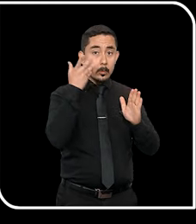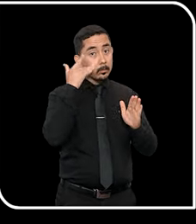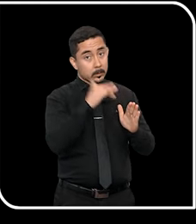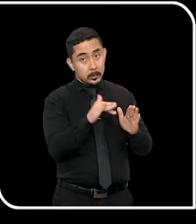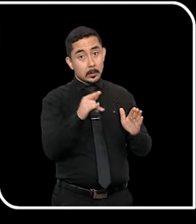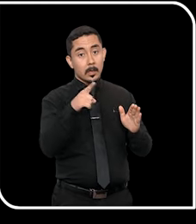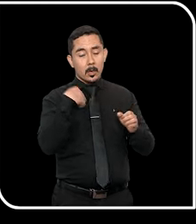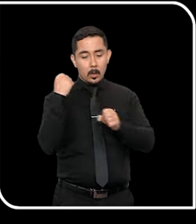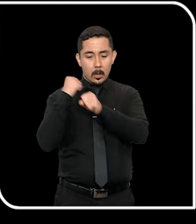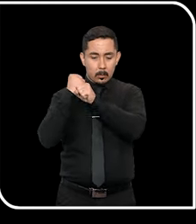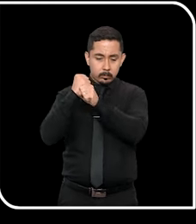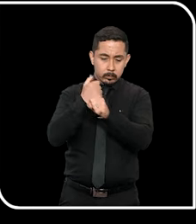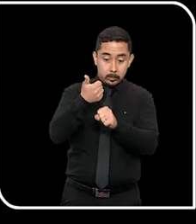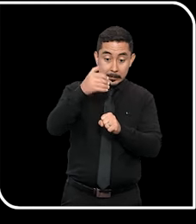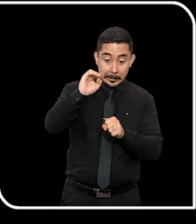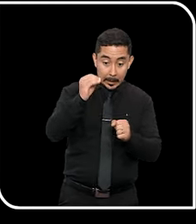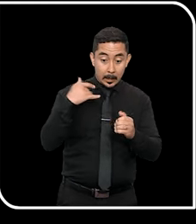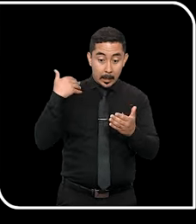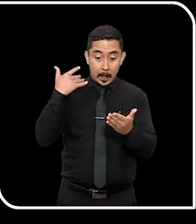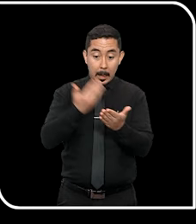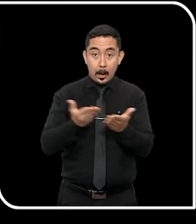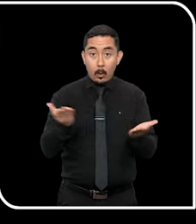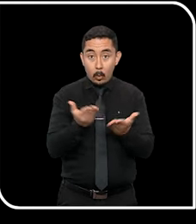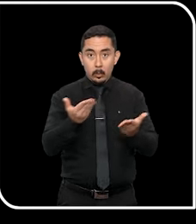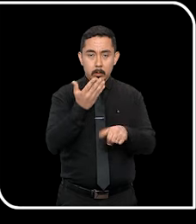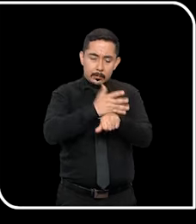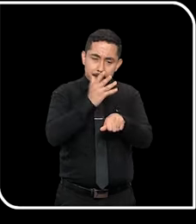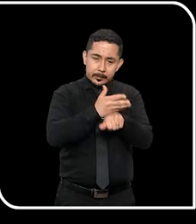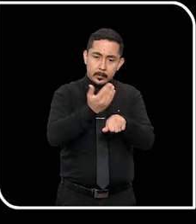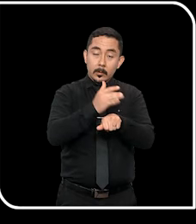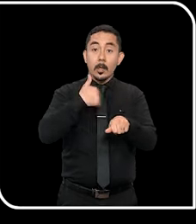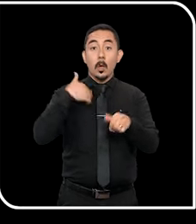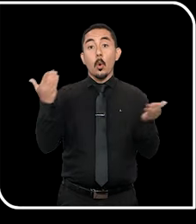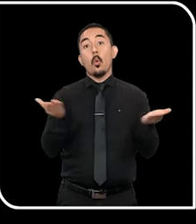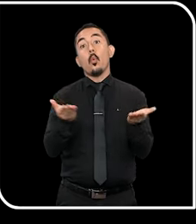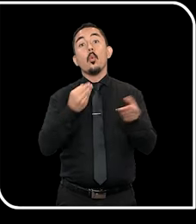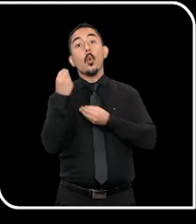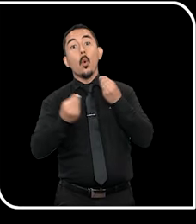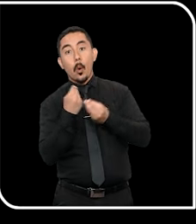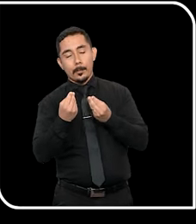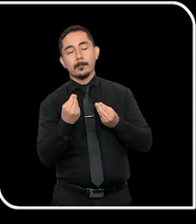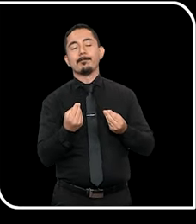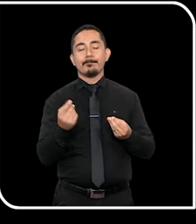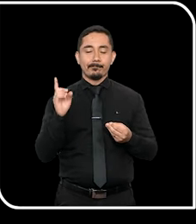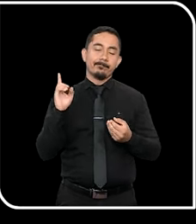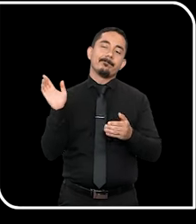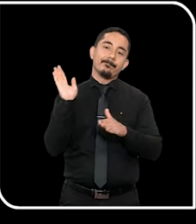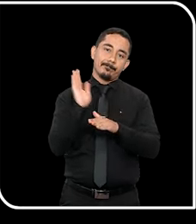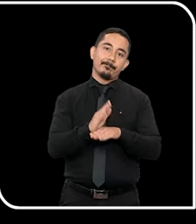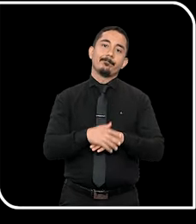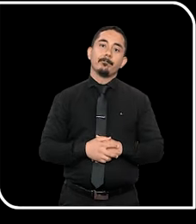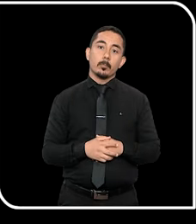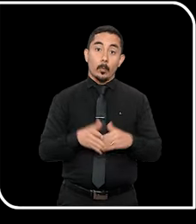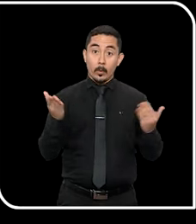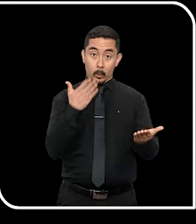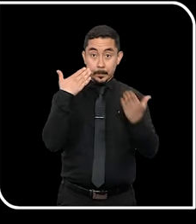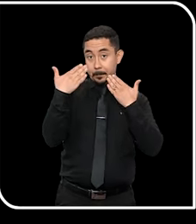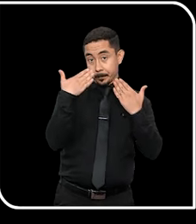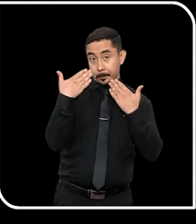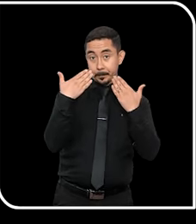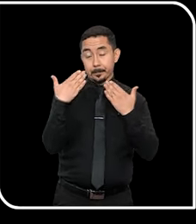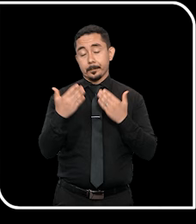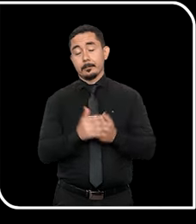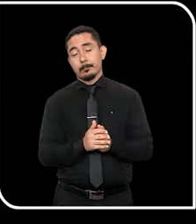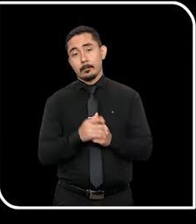esses 10 anos me prepararam para quem eu sou hoje para minha carreira do hoje para aquilo que eu faço hoje hoje como